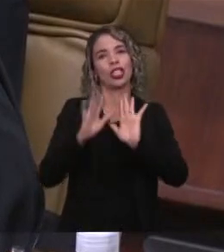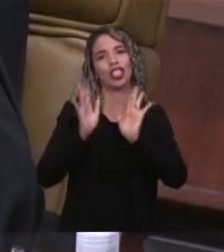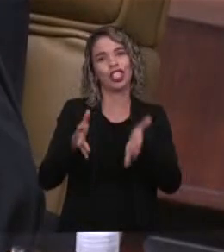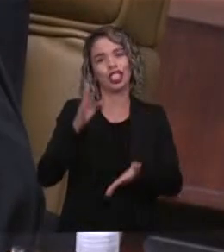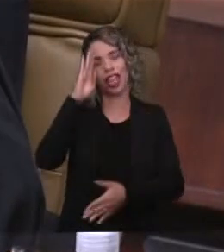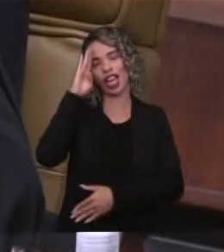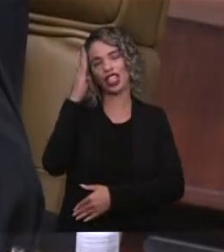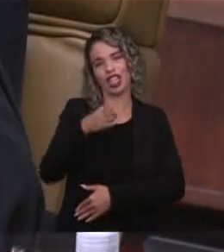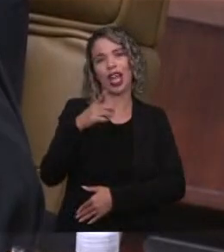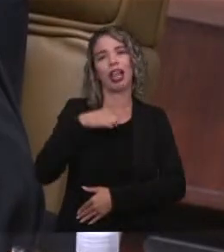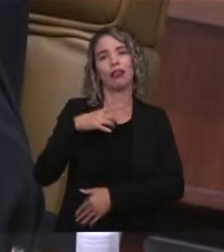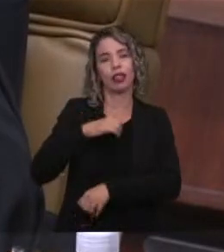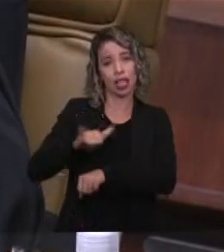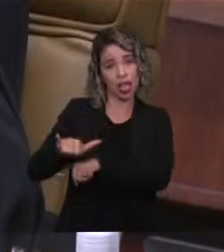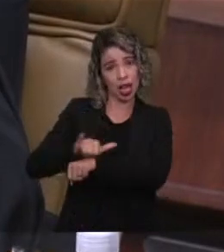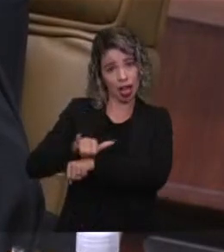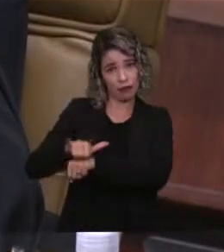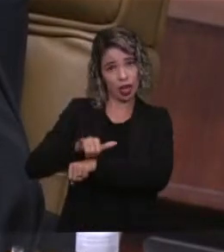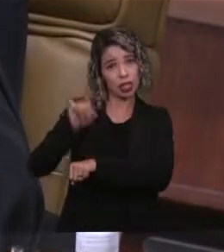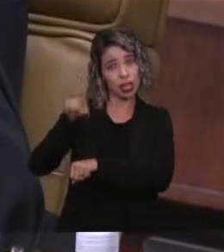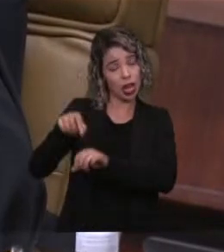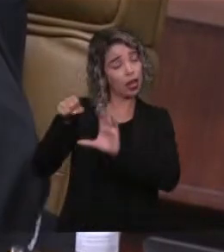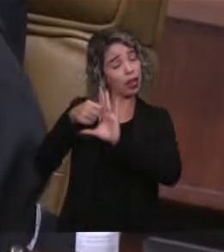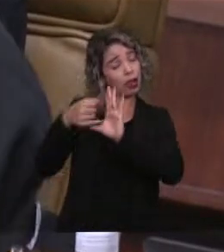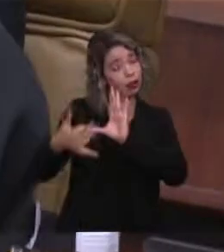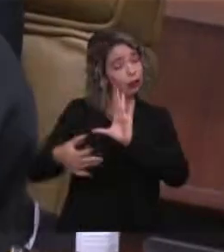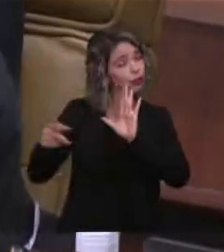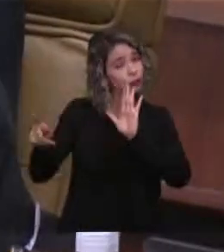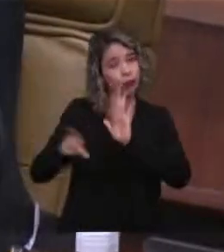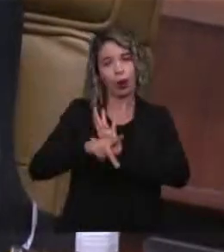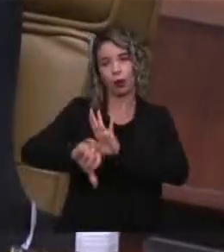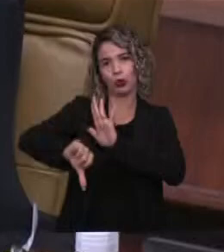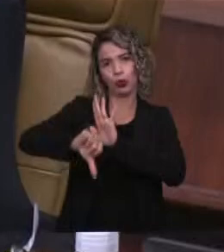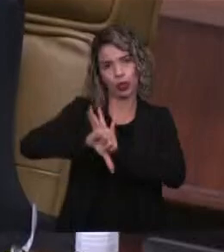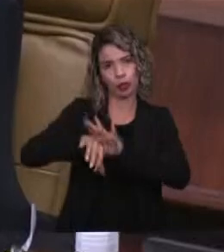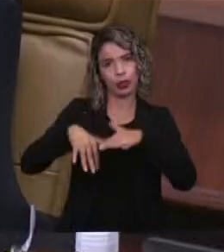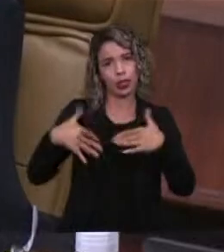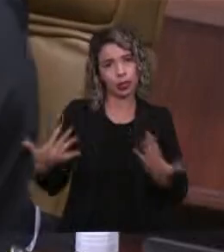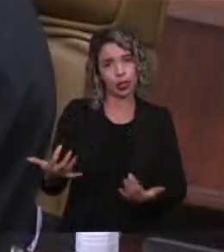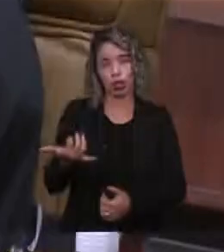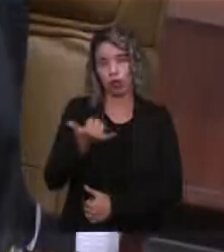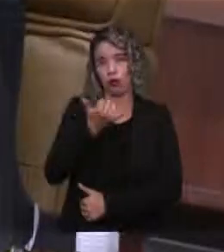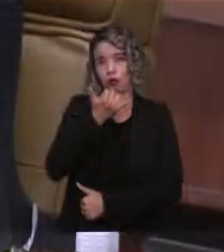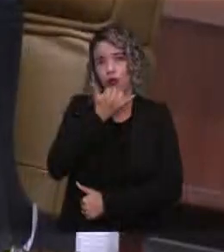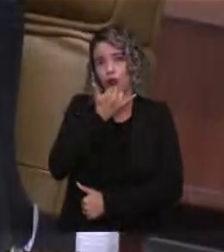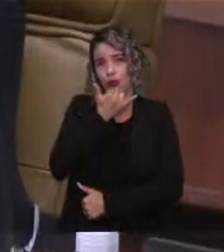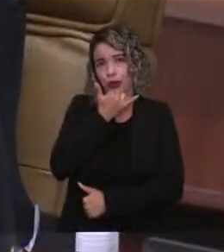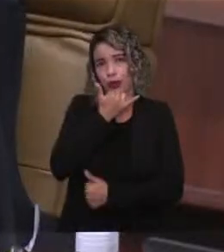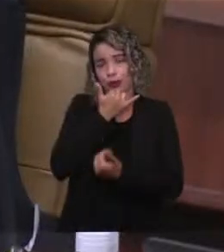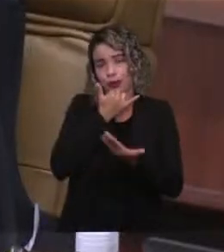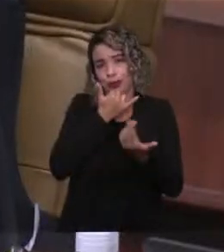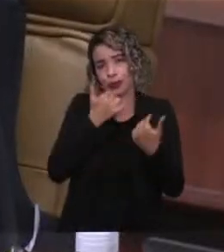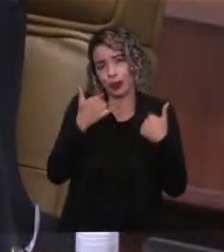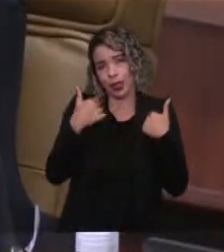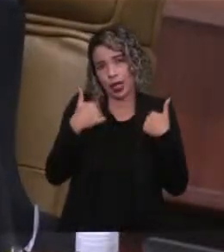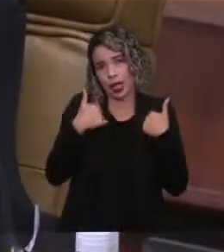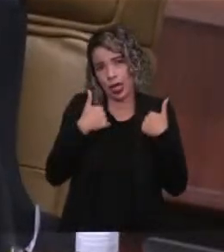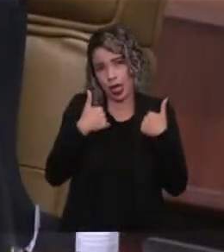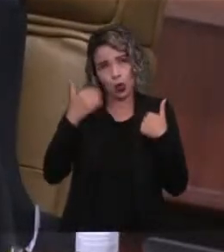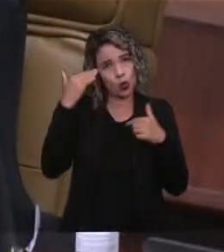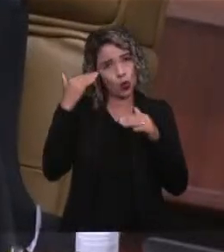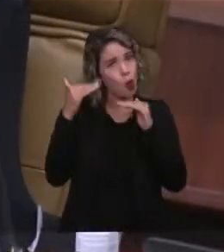lavagem, ou seja, é o que configurou o crime. Assim, com a devida vênia, as